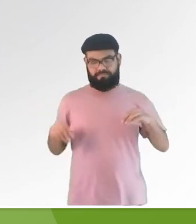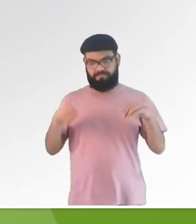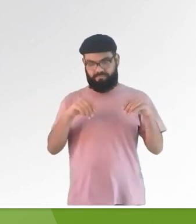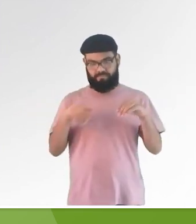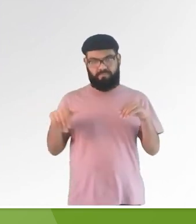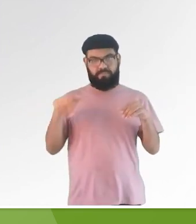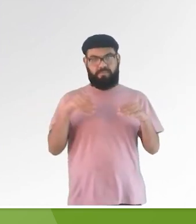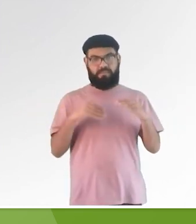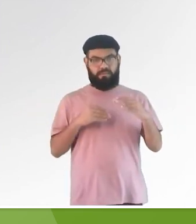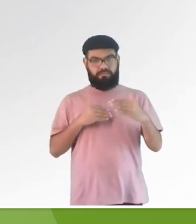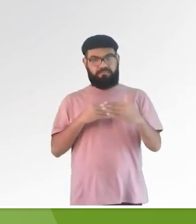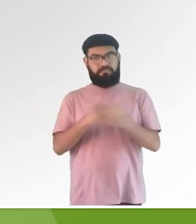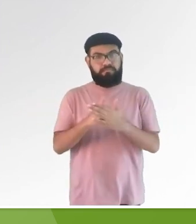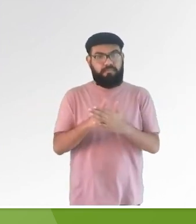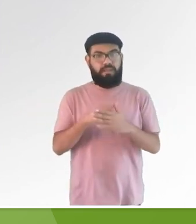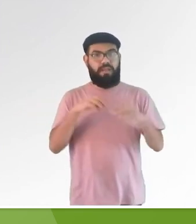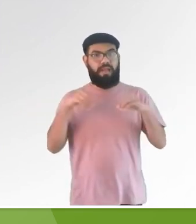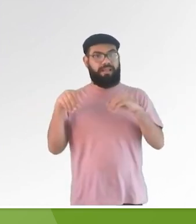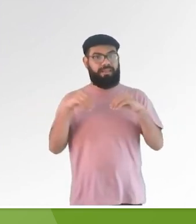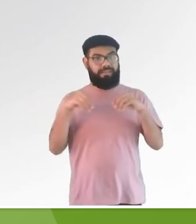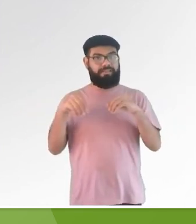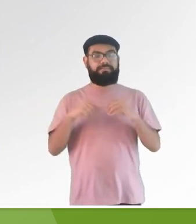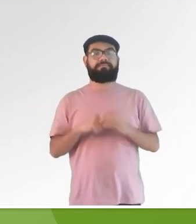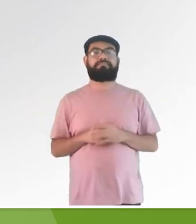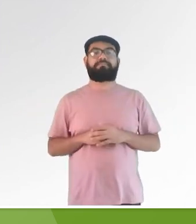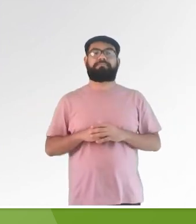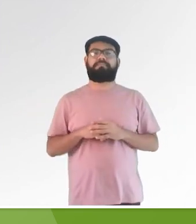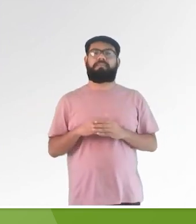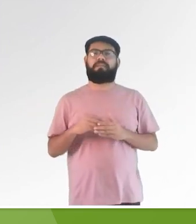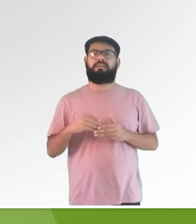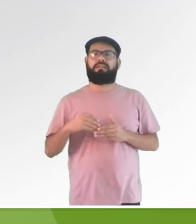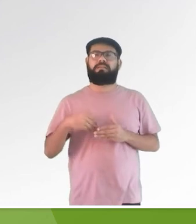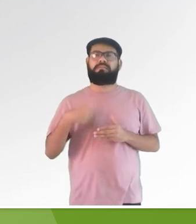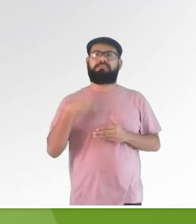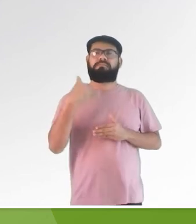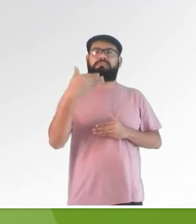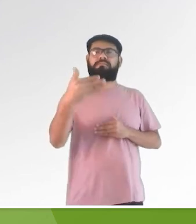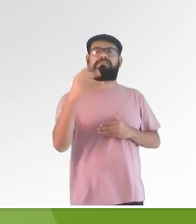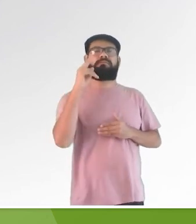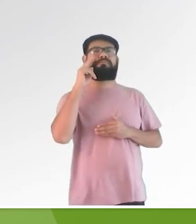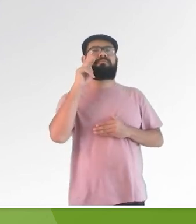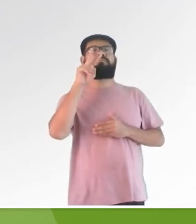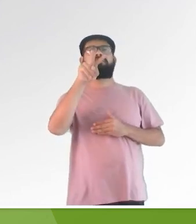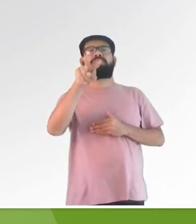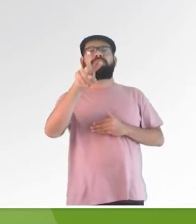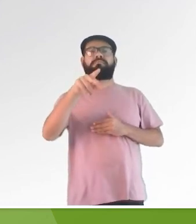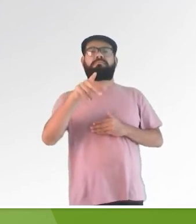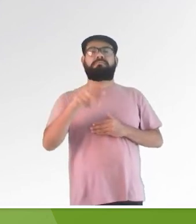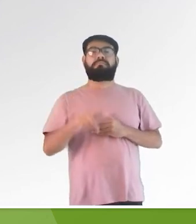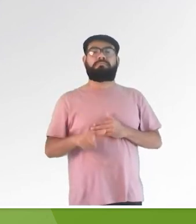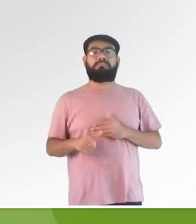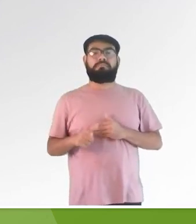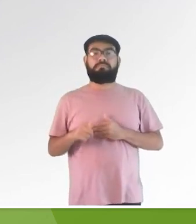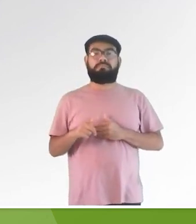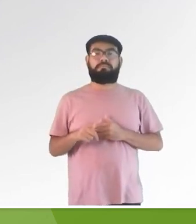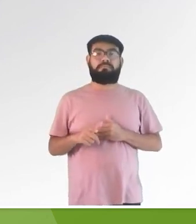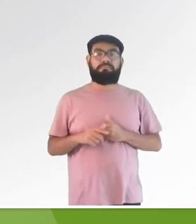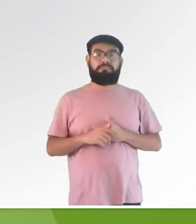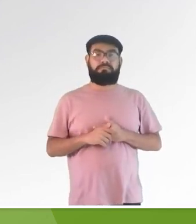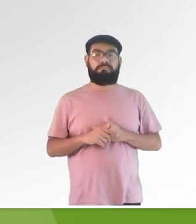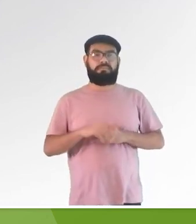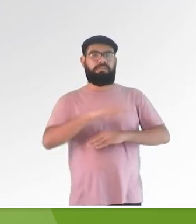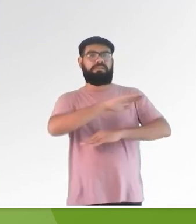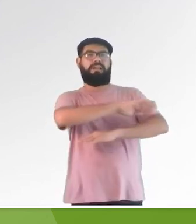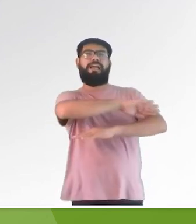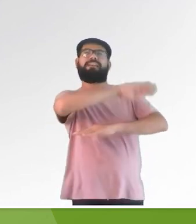em determinado momento, mas que logo em seguida, se a gente olhar mais um pouco adiante, a gente já via aquelas serras, não é? Então, a gente já tem ali